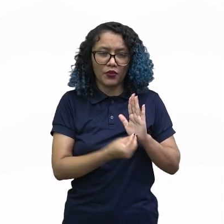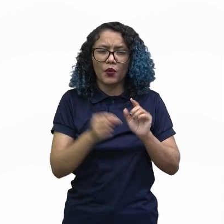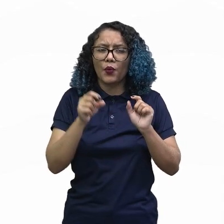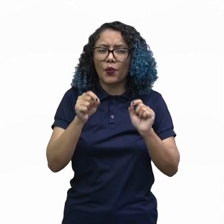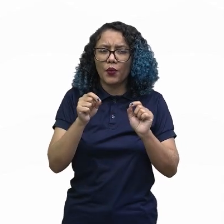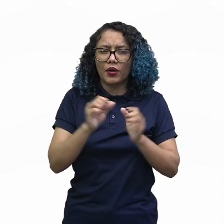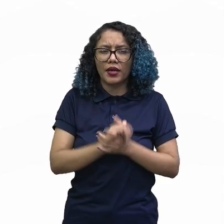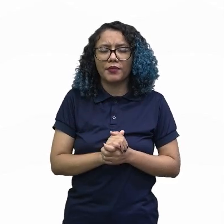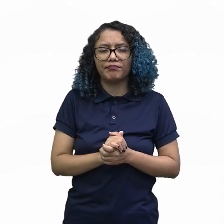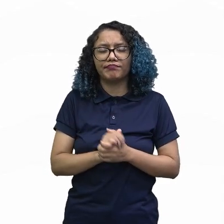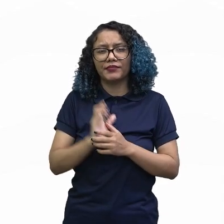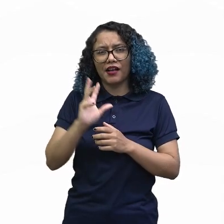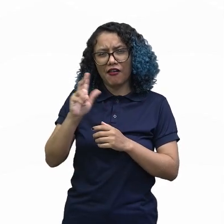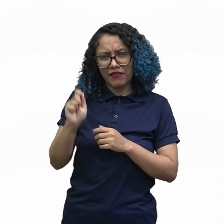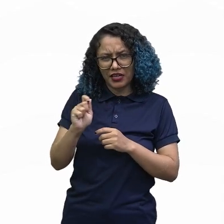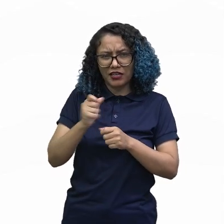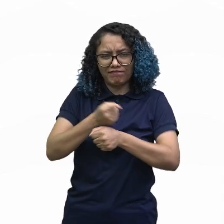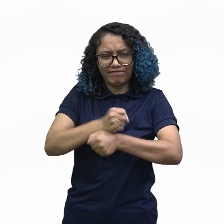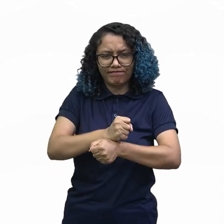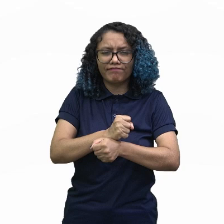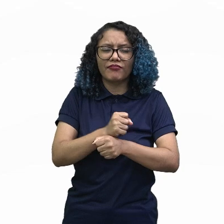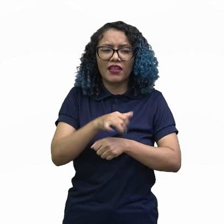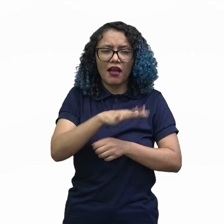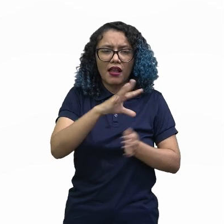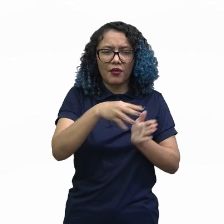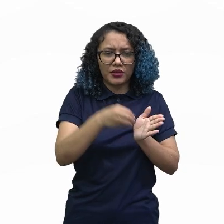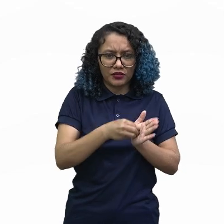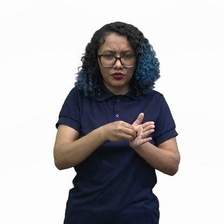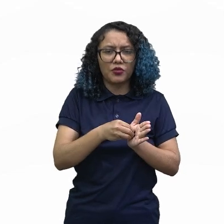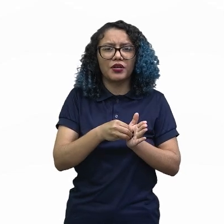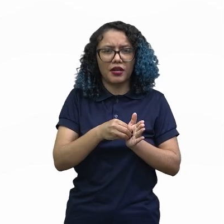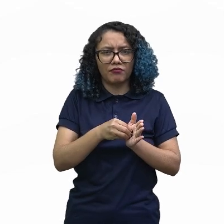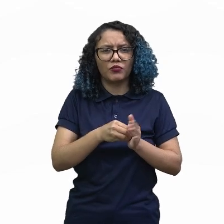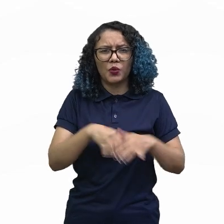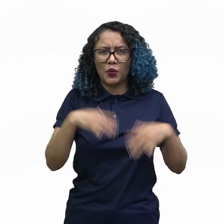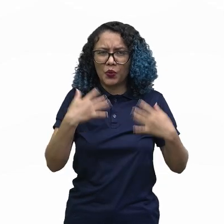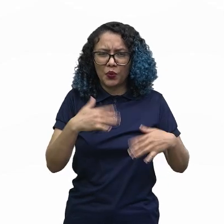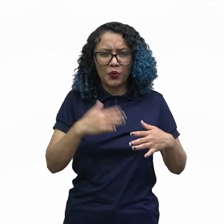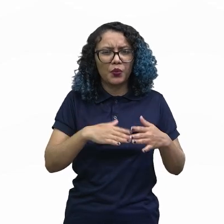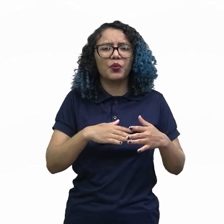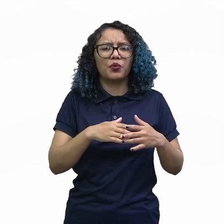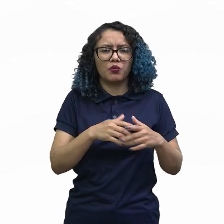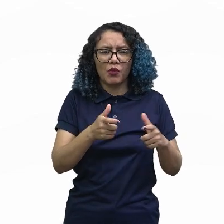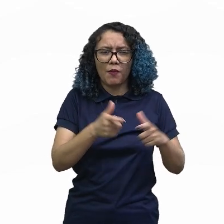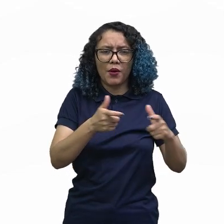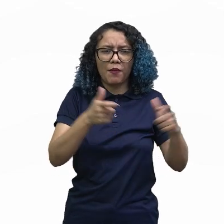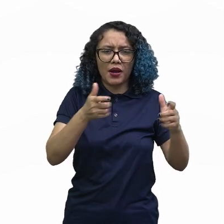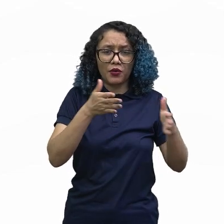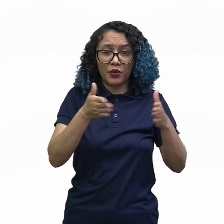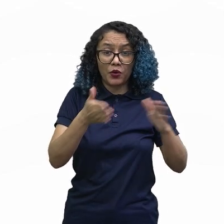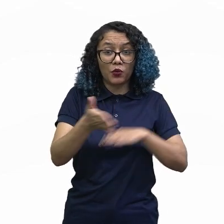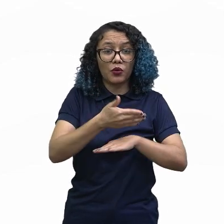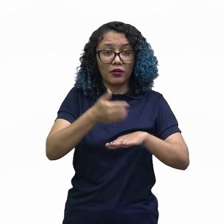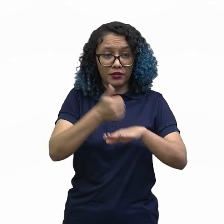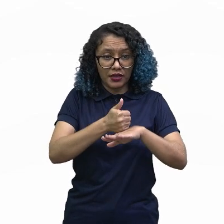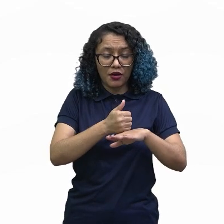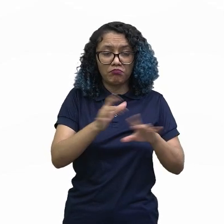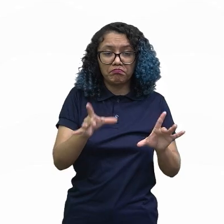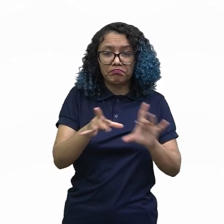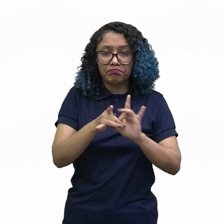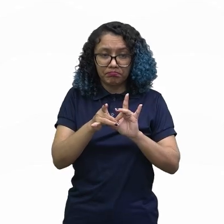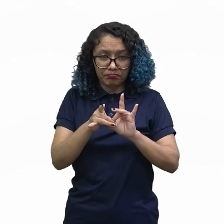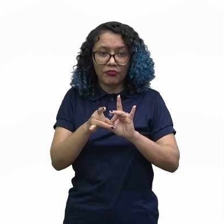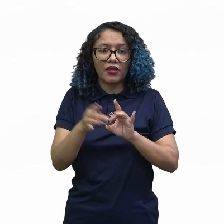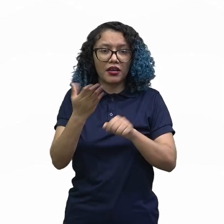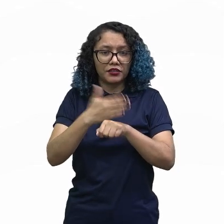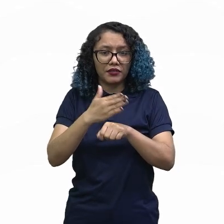africanos escravizados na Amazônia se intensificou durante o período colonial, ligados a atividades econômicas como o